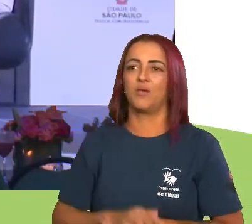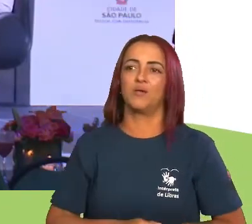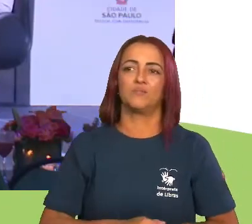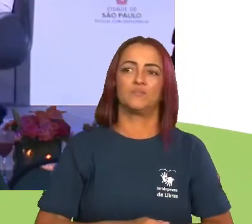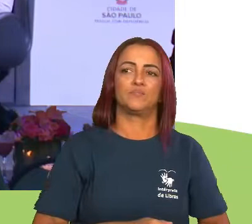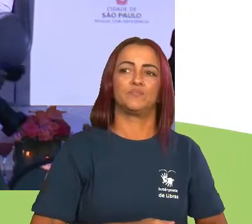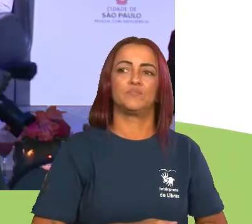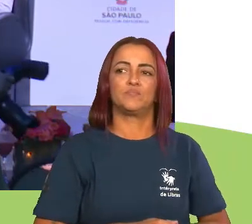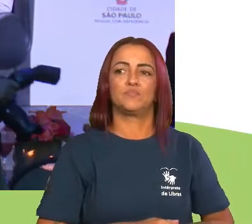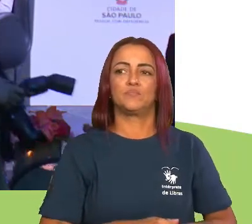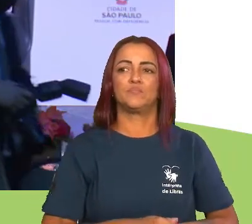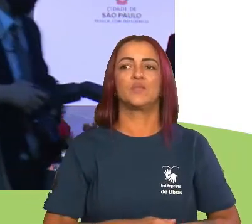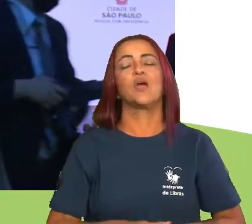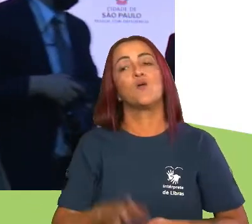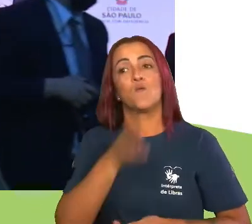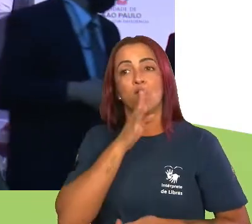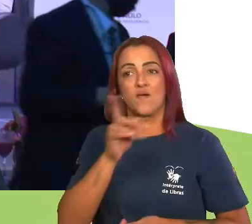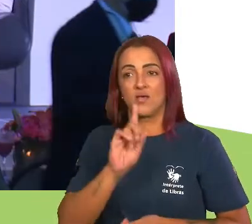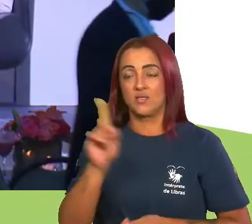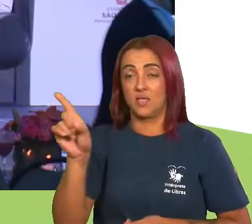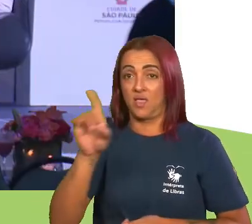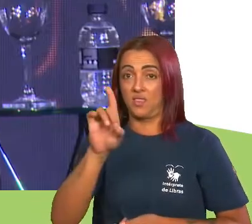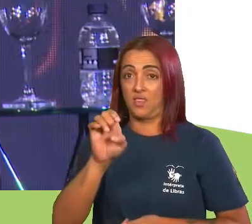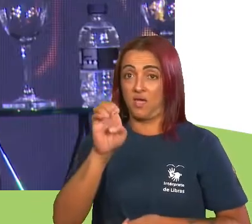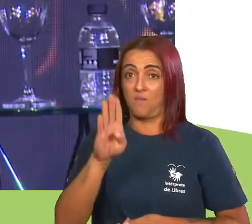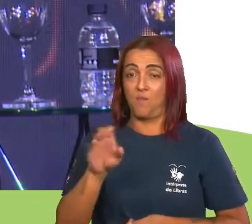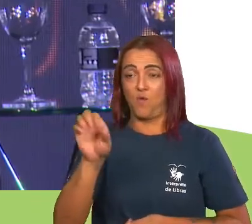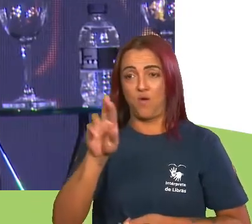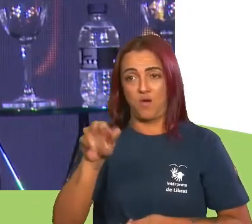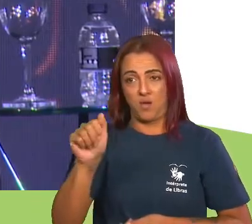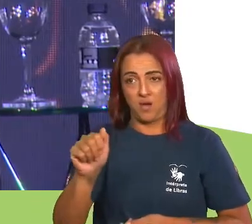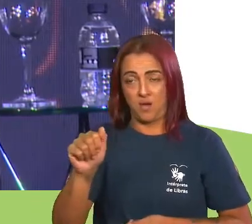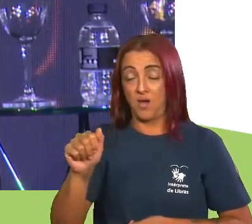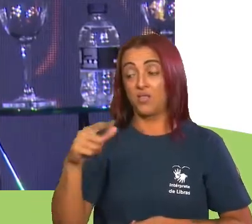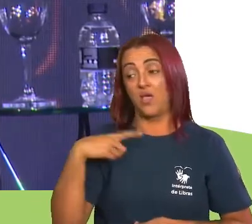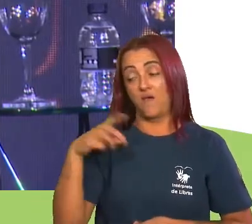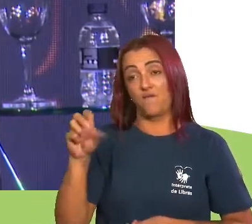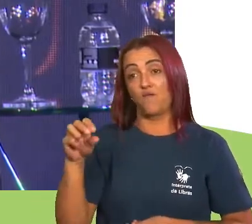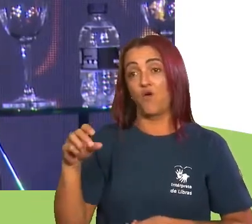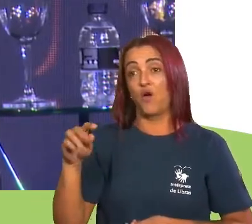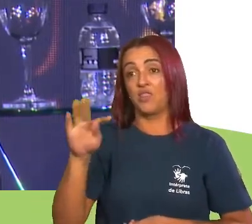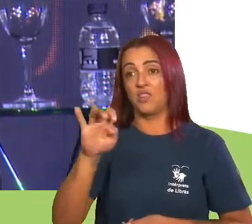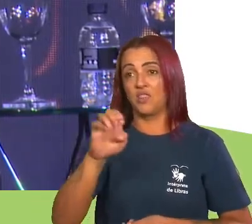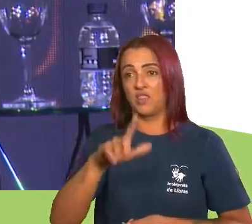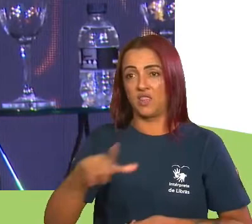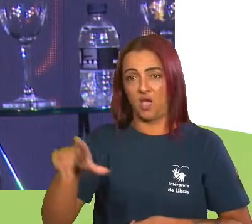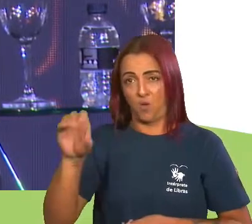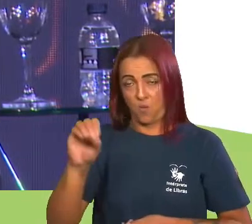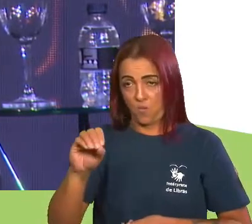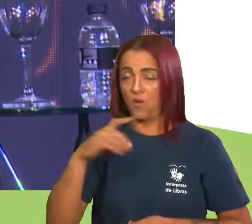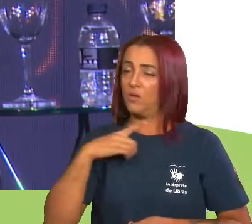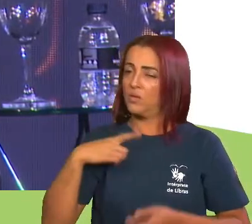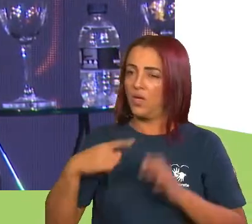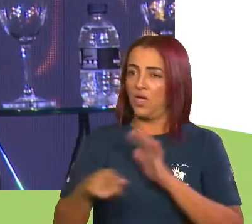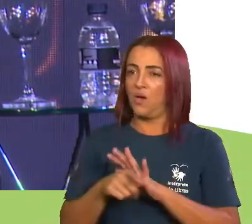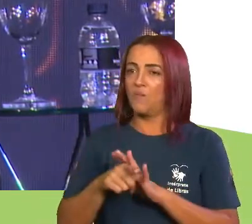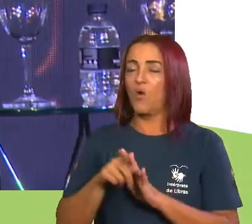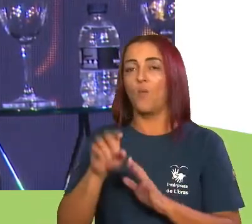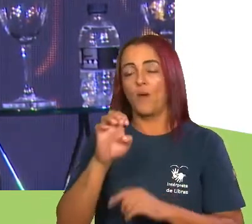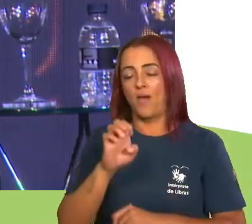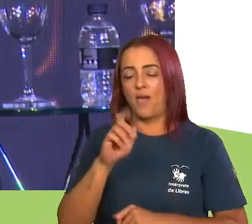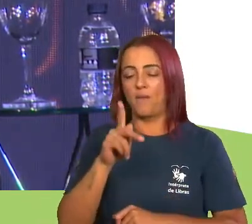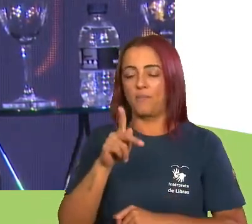me conta, porque para quem não conhece, a Débora é a avó do Theo, ele tem 12 anos, ele tem epidermólise bolhosa, mais conhecida como